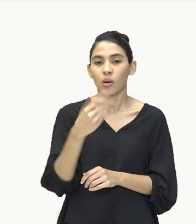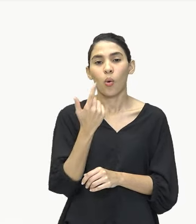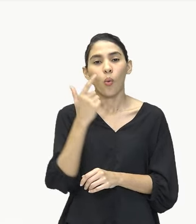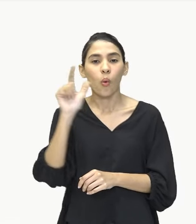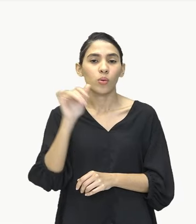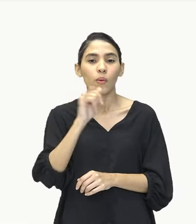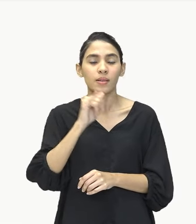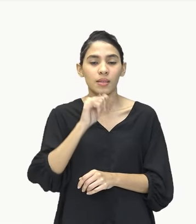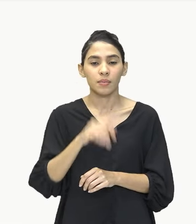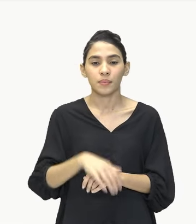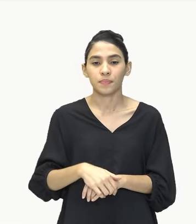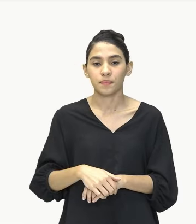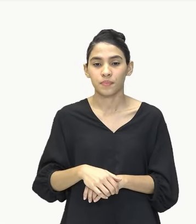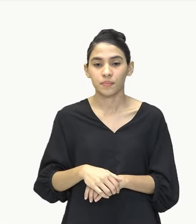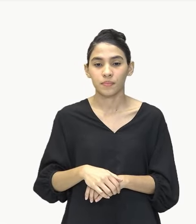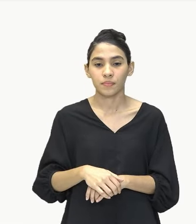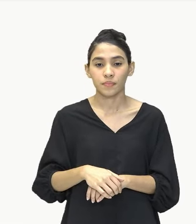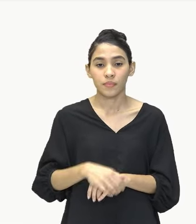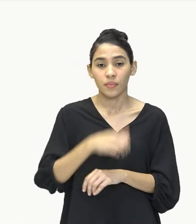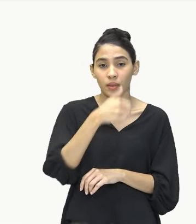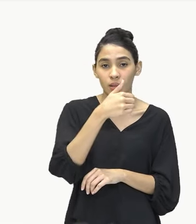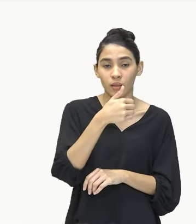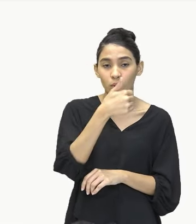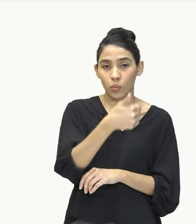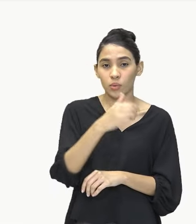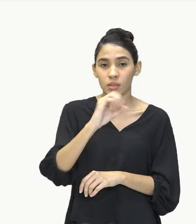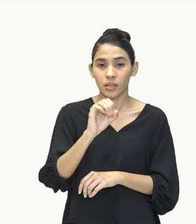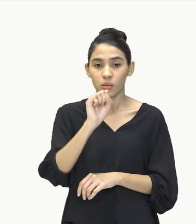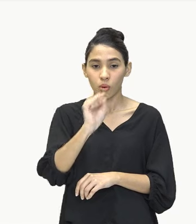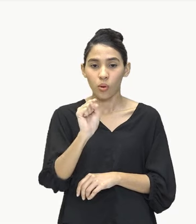para a gente 108